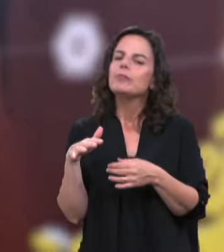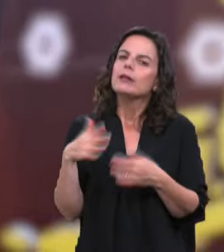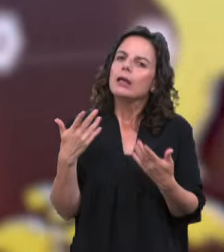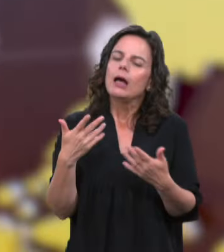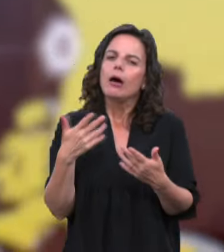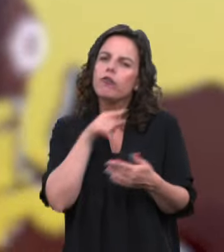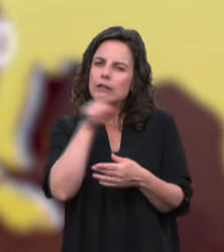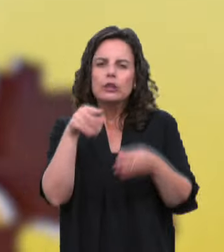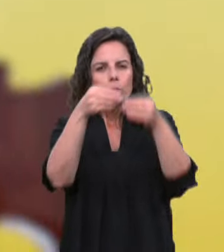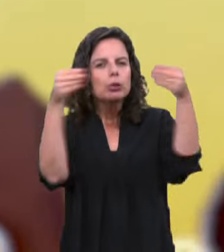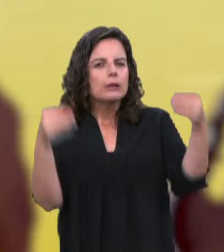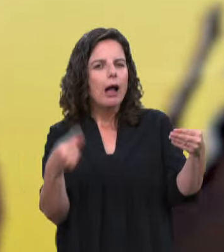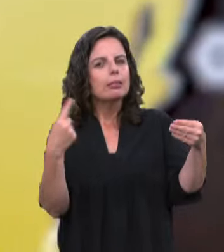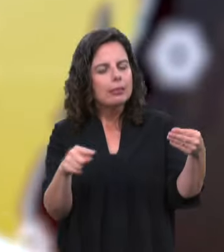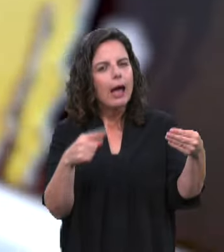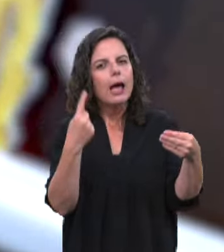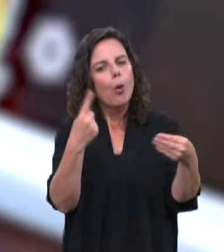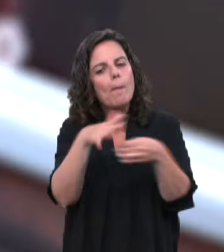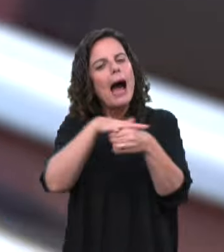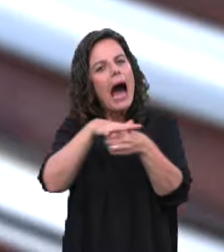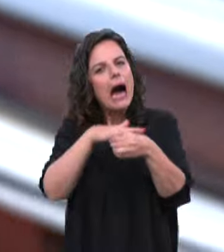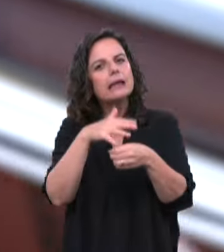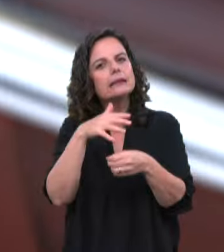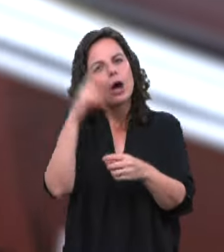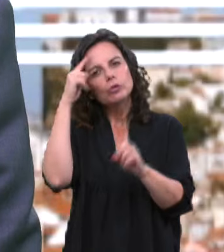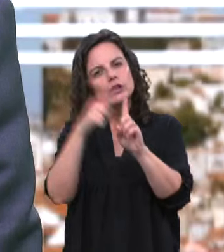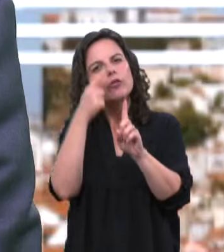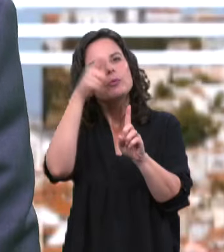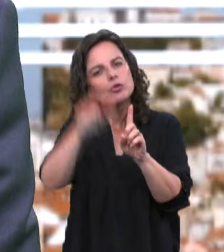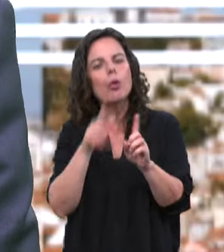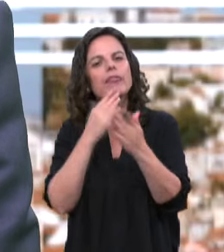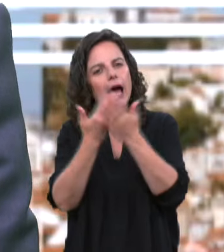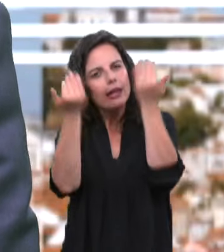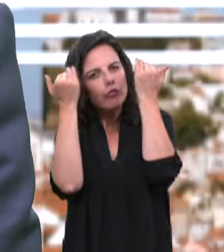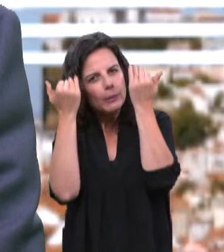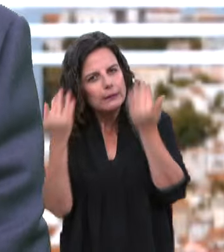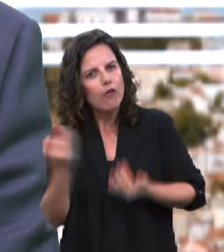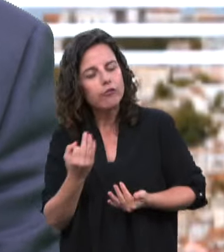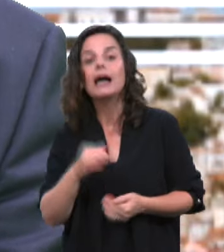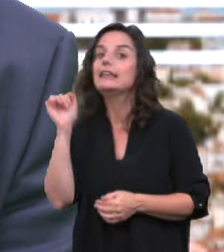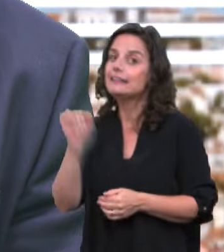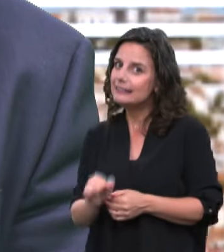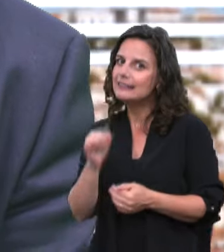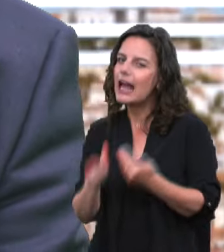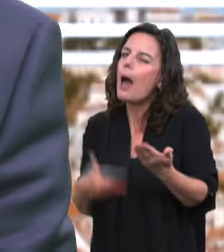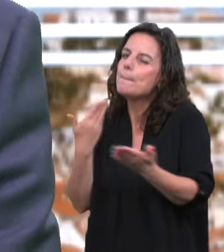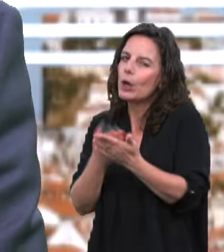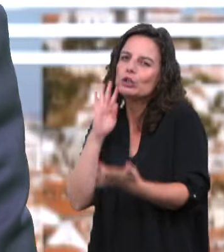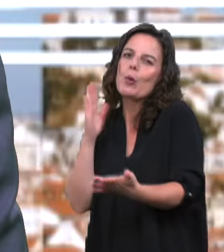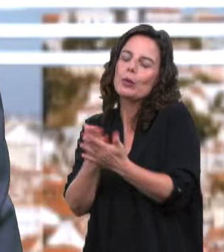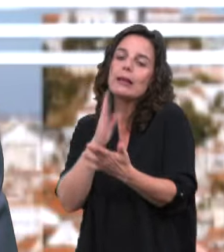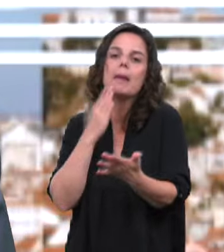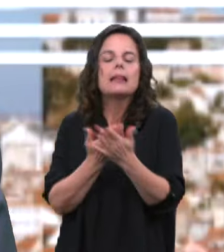muito grande no vosso portal ao cidadão, para lhe passar também essa informação. Sim, essa é a nossa última aposta, que é